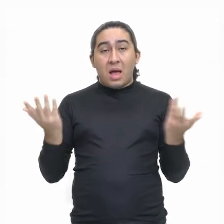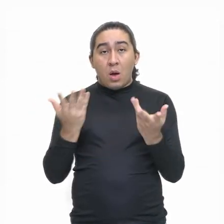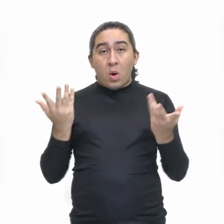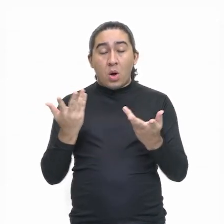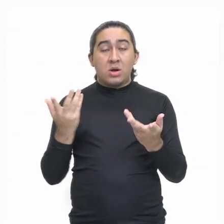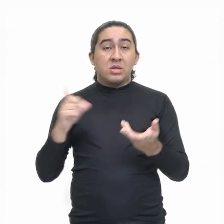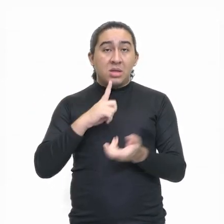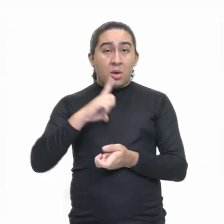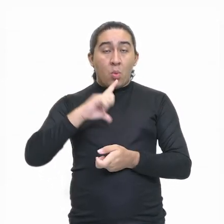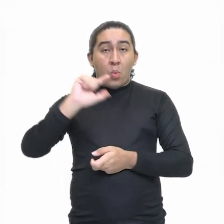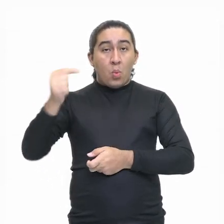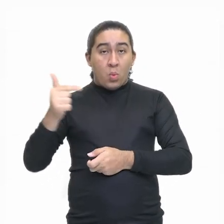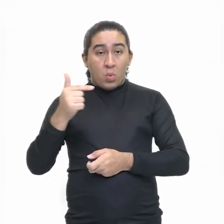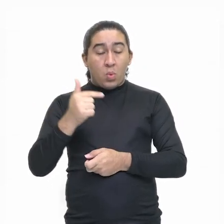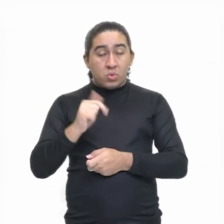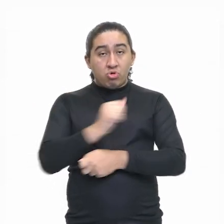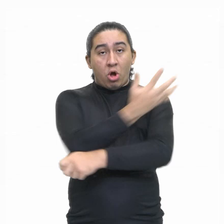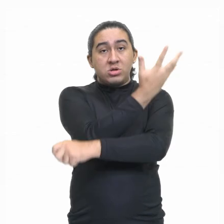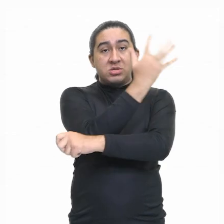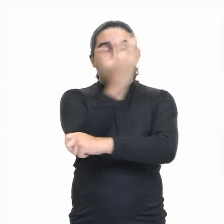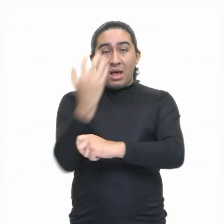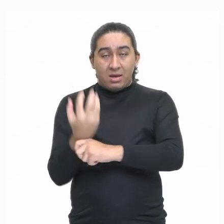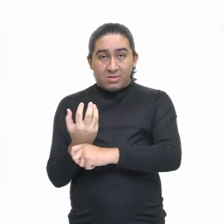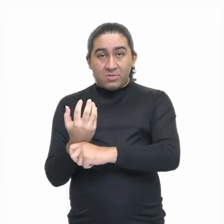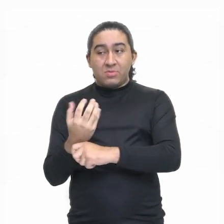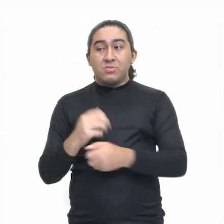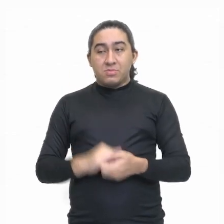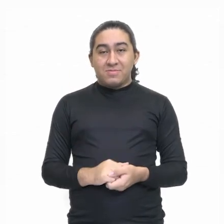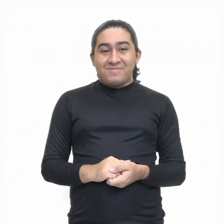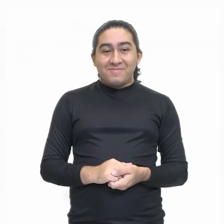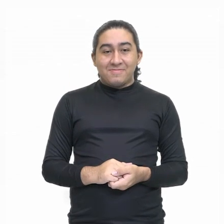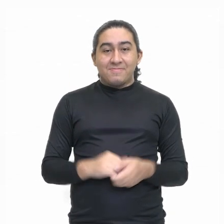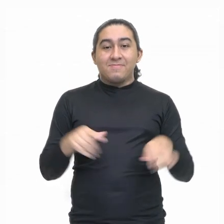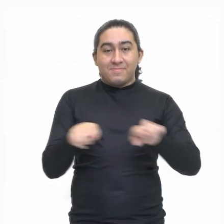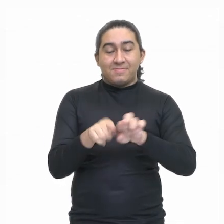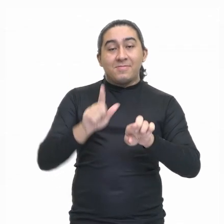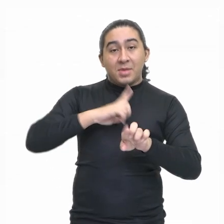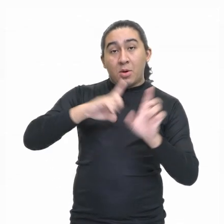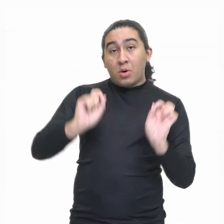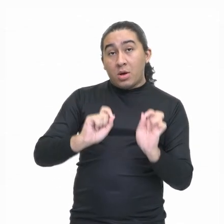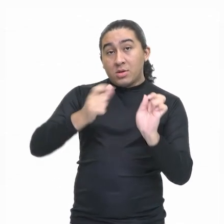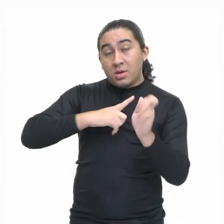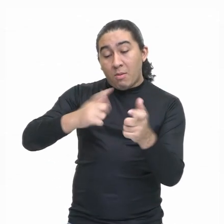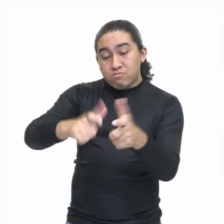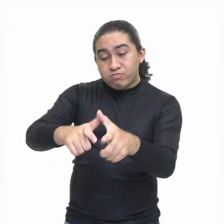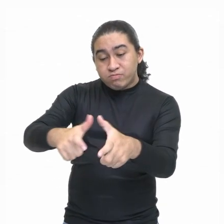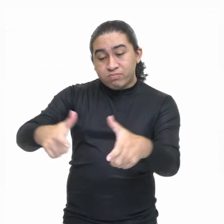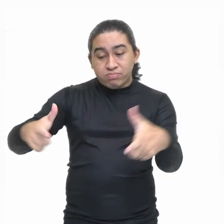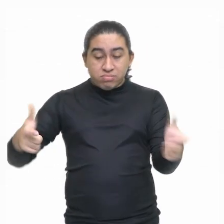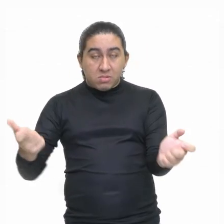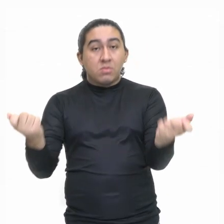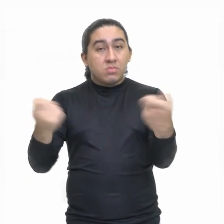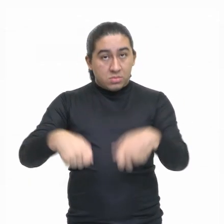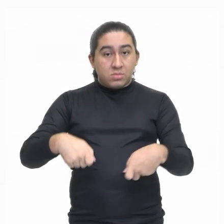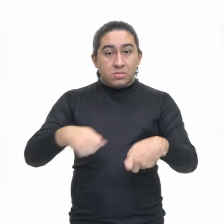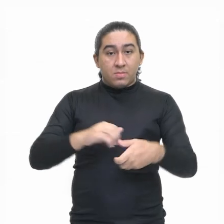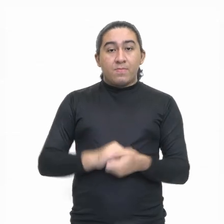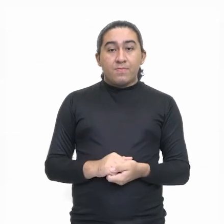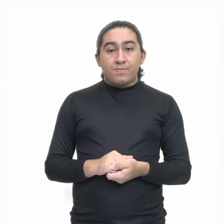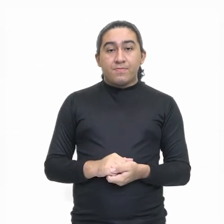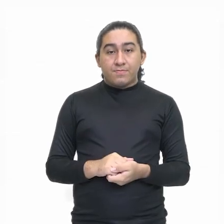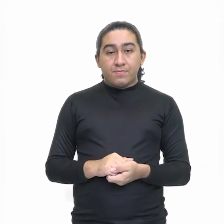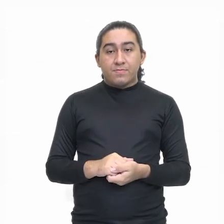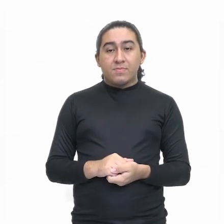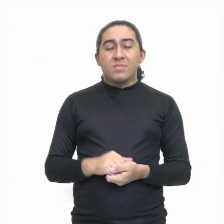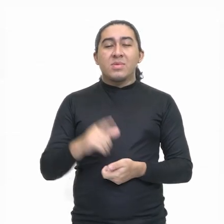vários estados que compõem o bioma cerrado. Tá? Ele tem uma extensão e localização